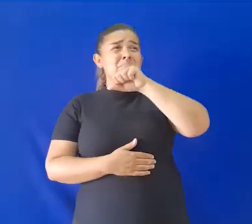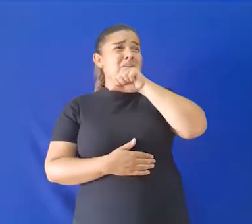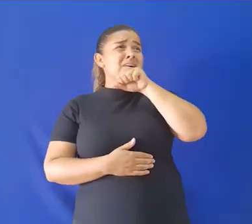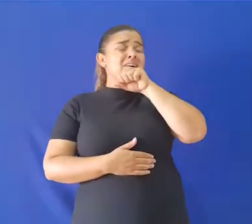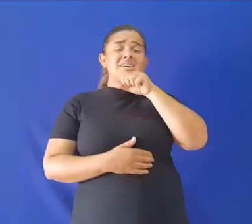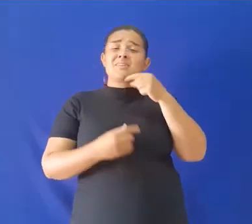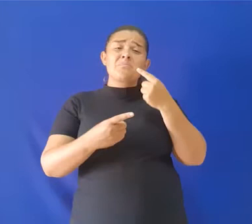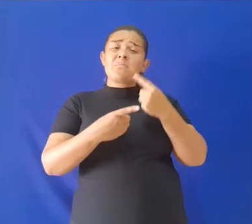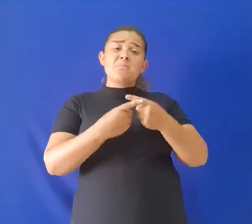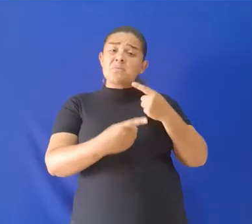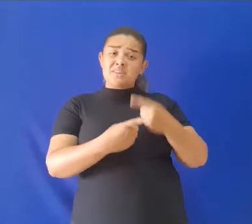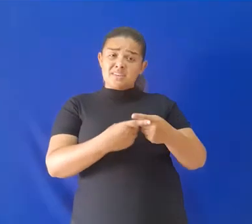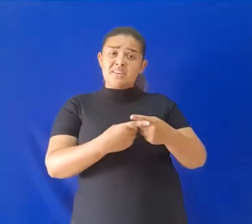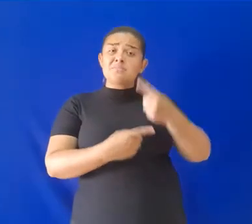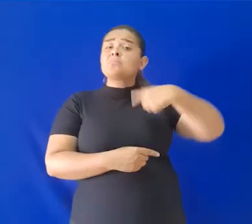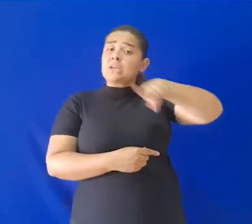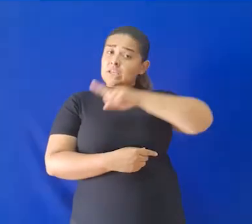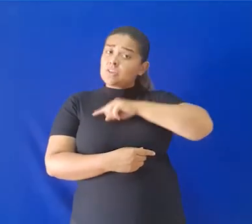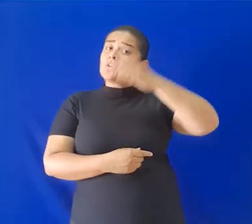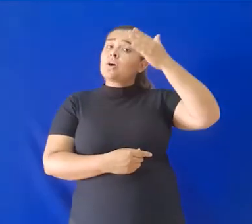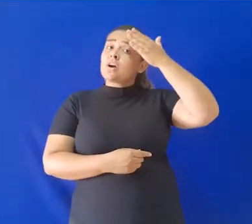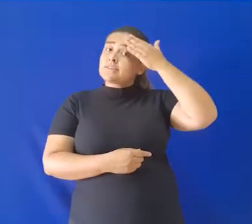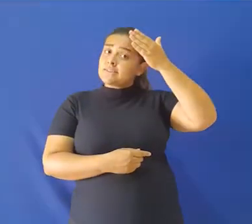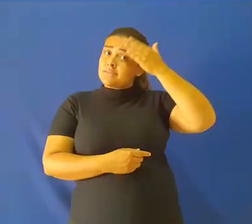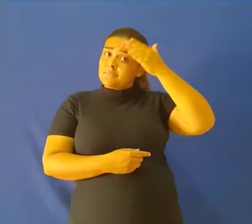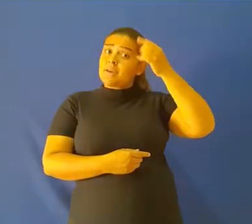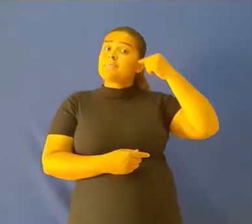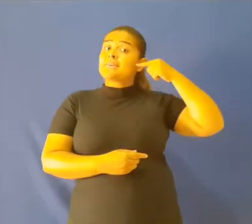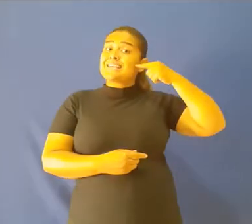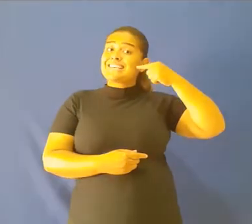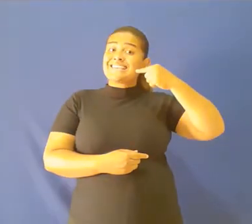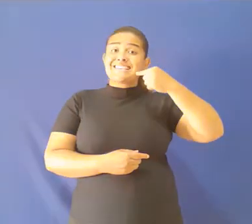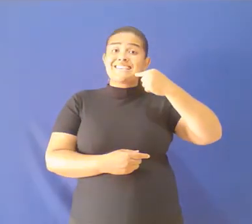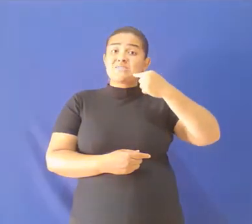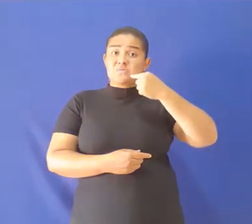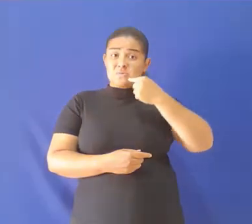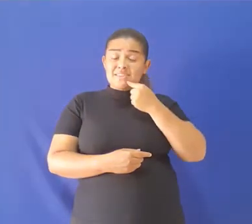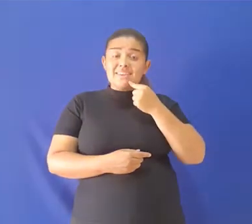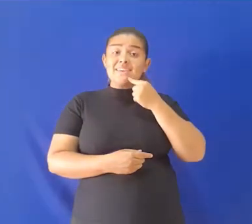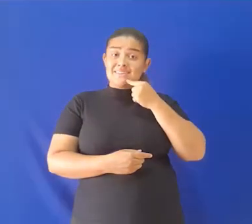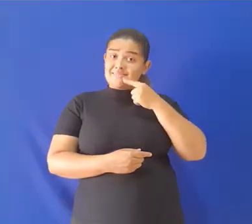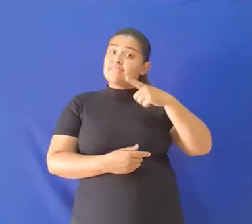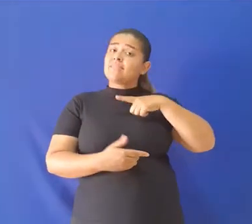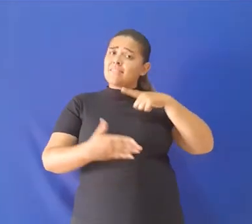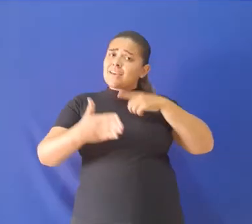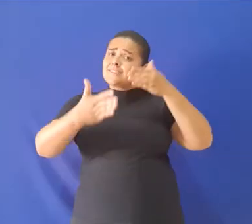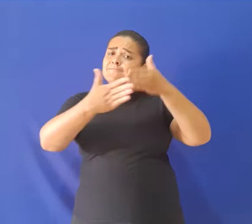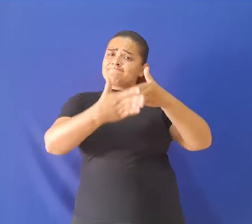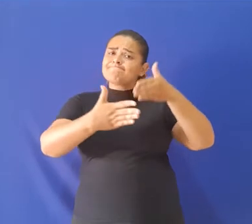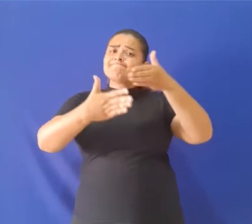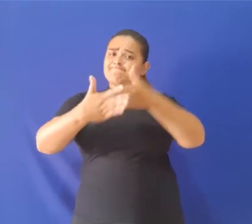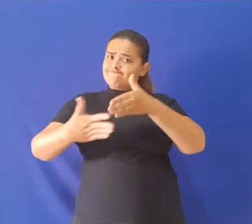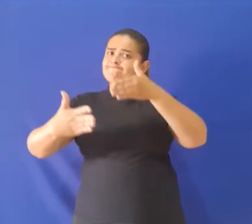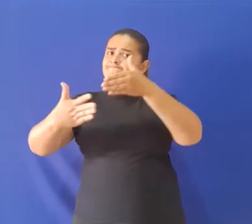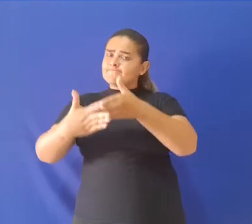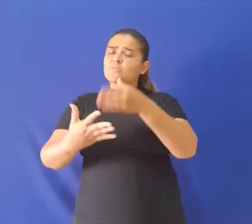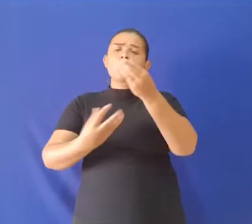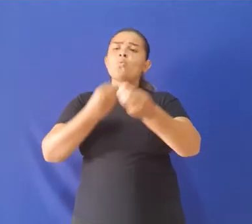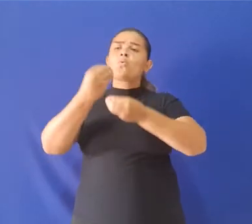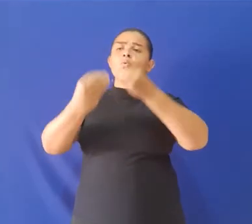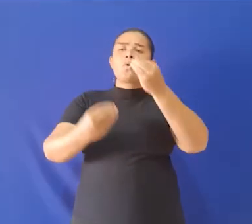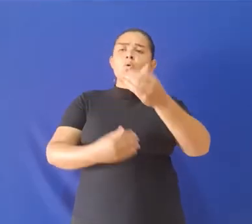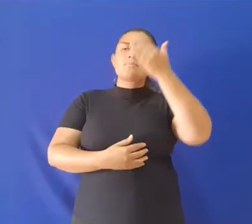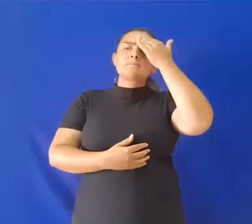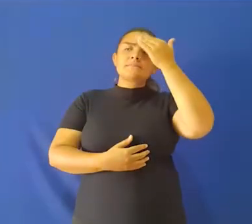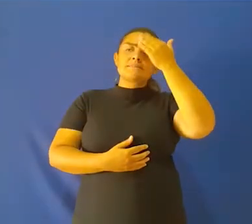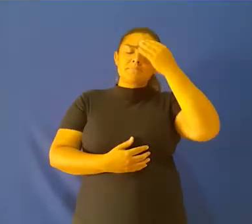e que se resvala na família. Por quê? Porque nós sabemos que a surdez ela é invisível. Então,